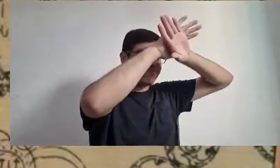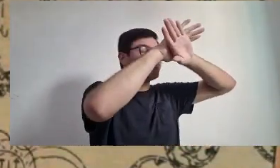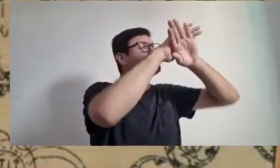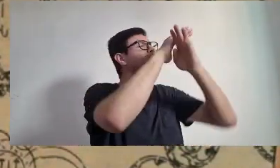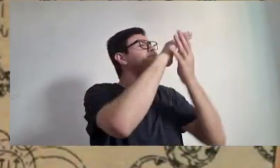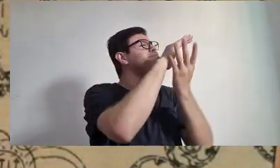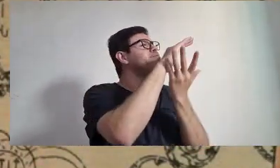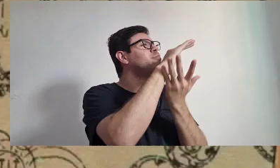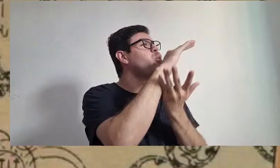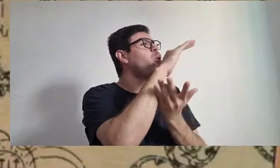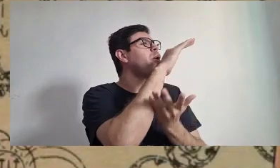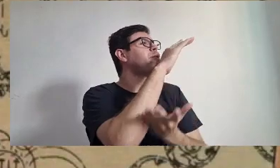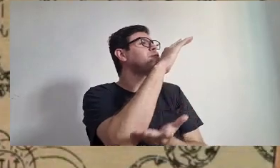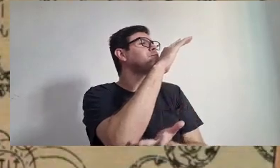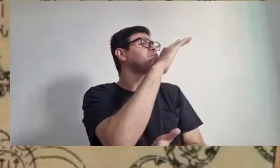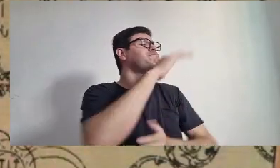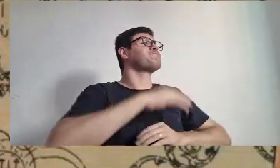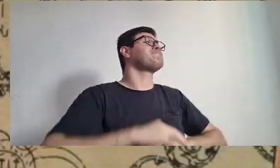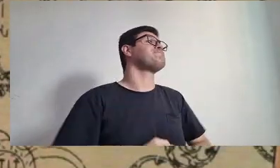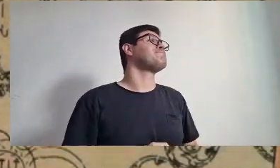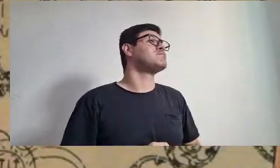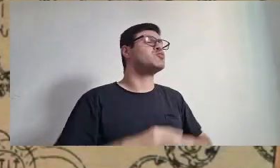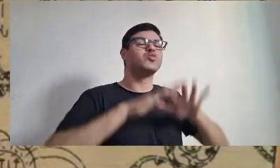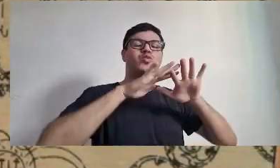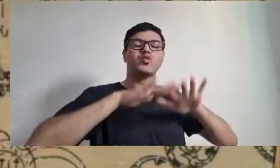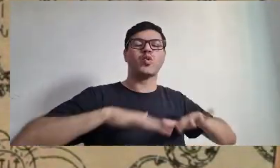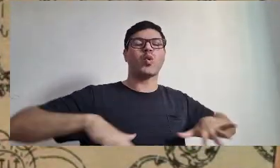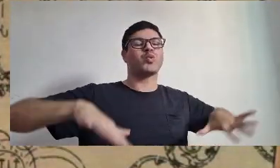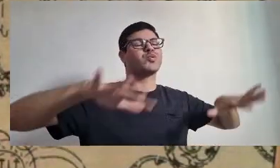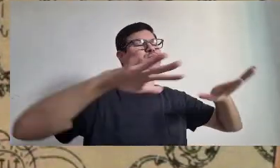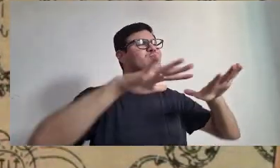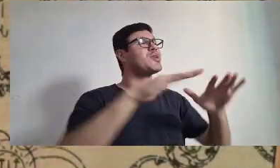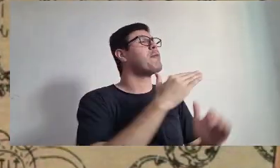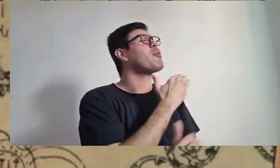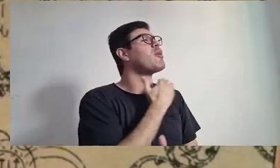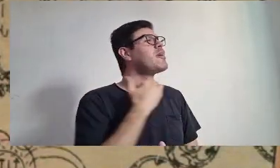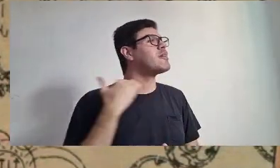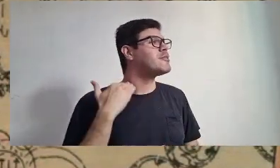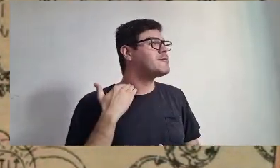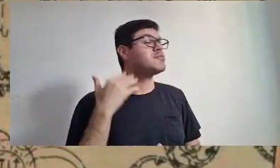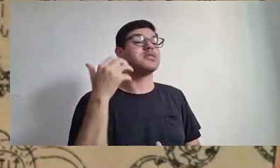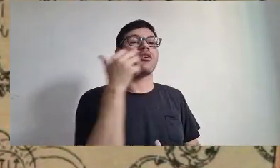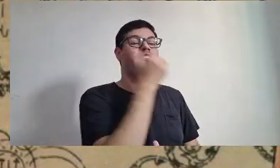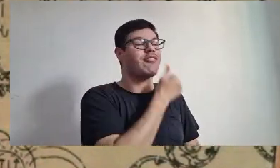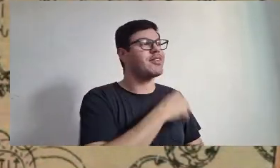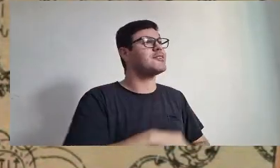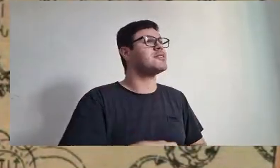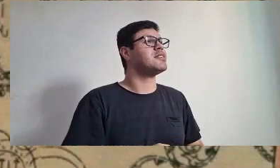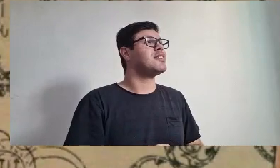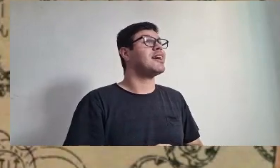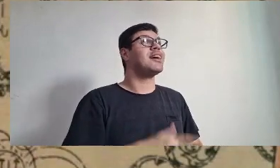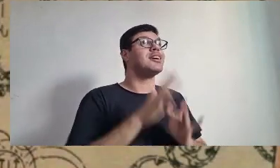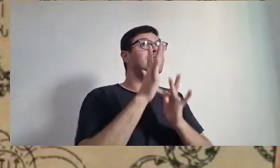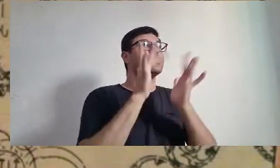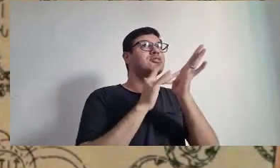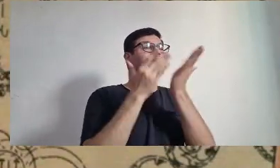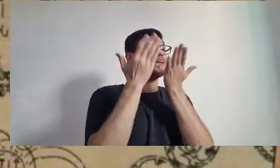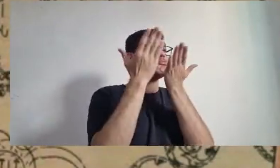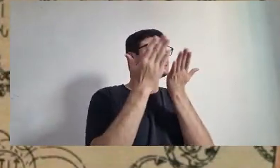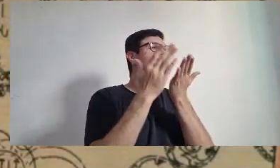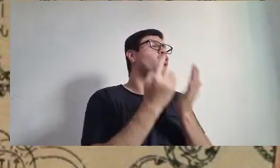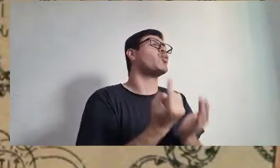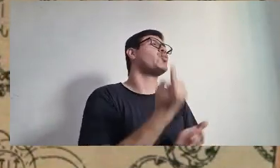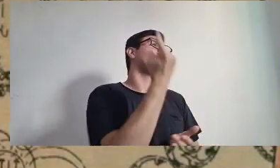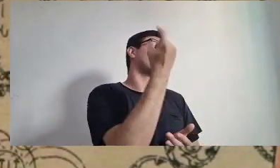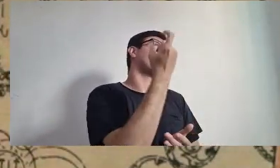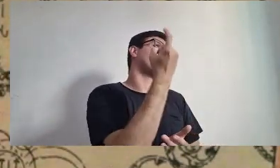mim, por Vossa Senhoria, por todos ele morreu. Então, Jesus é o único caminho. Por que São